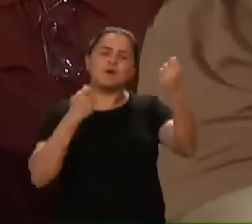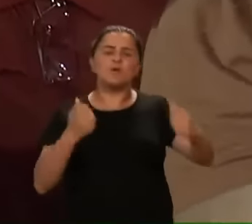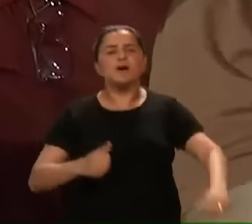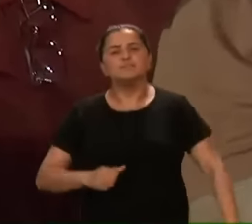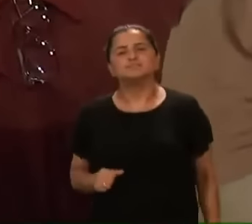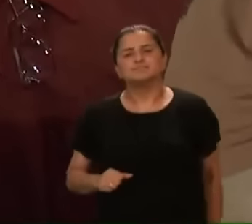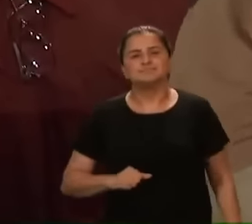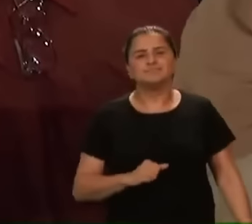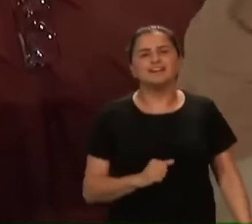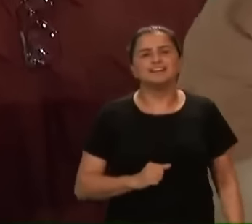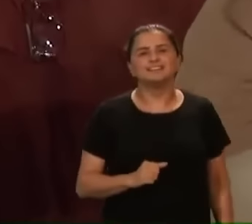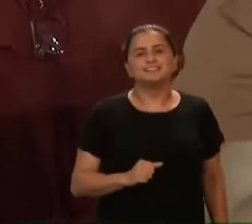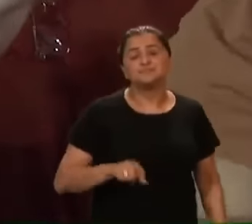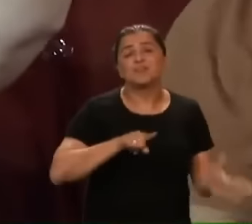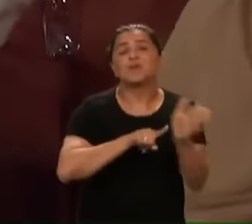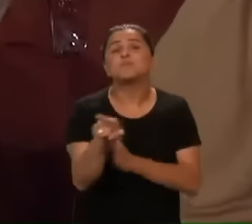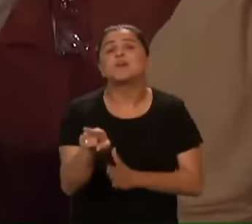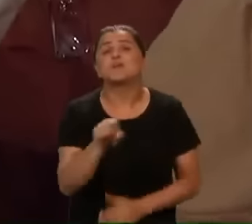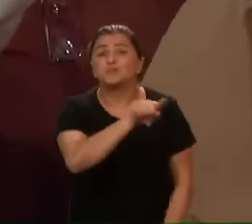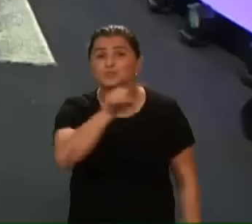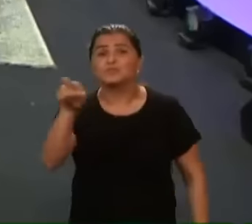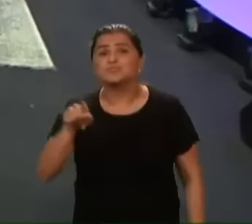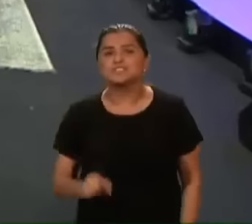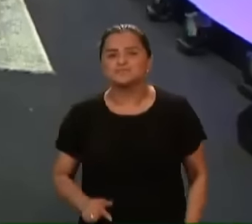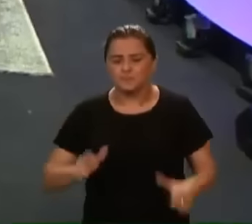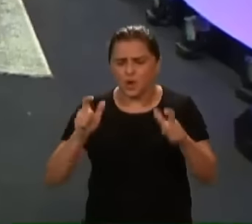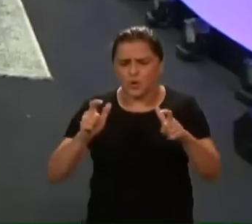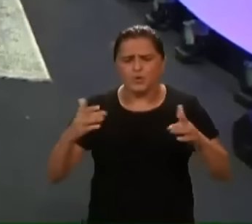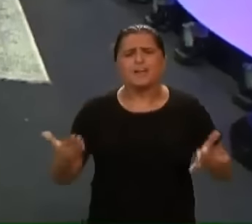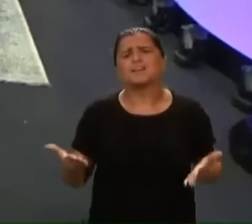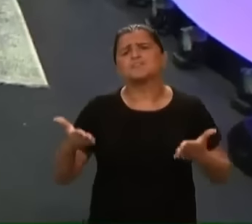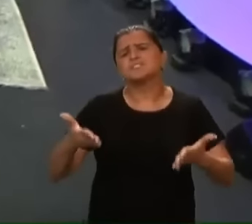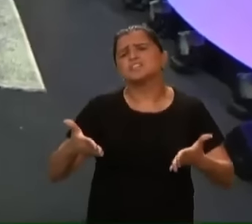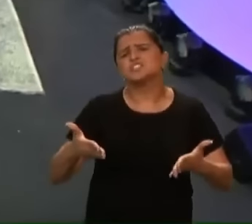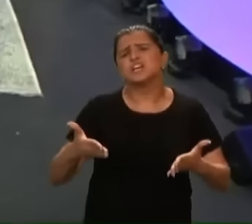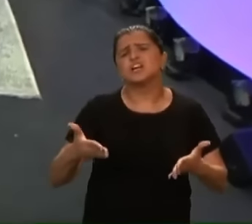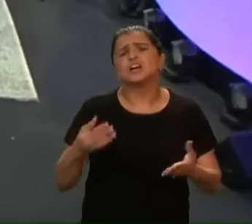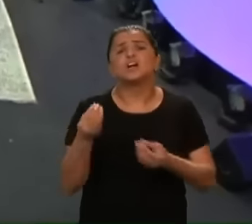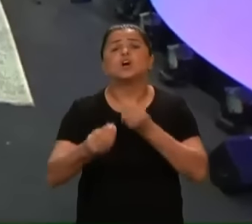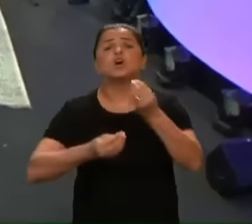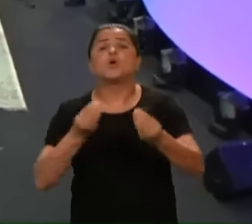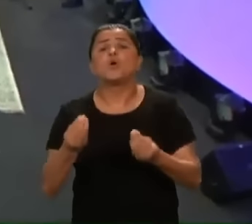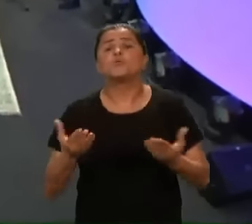Então eu te pergunto, onde você entra, como é que a atmosfera fica?